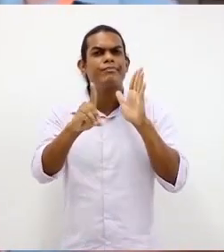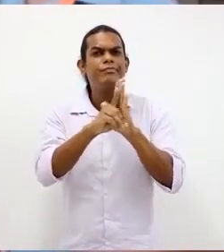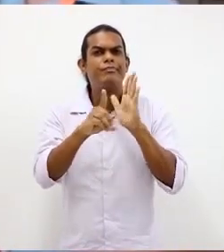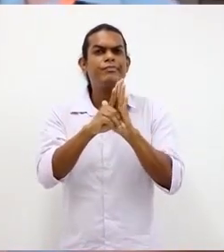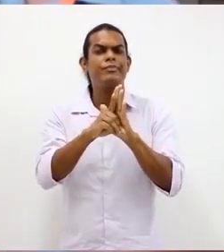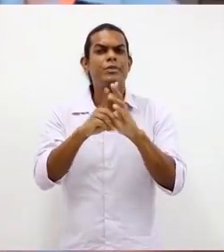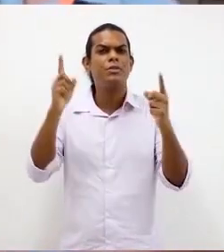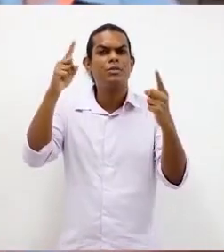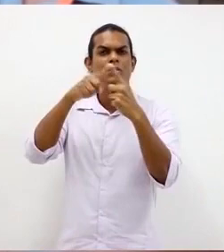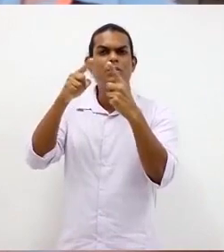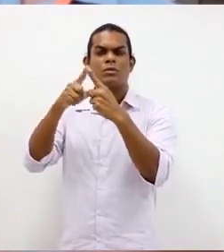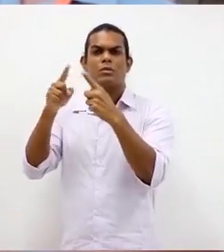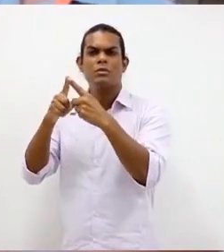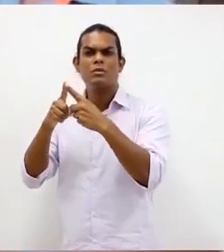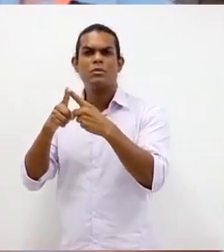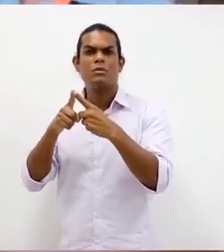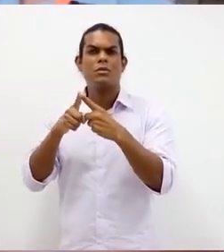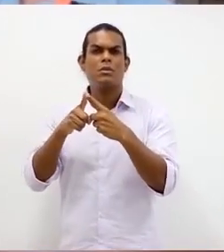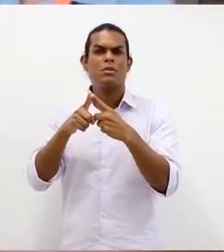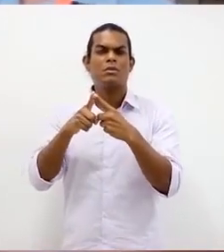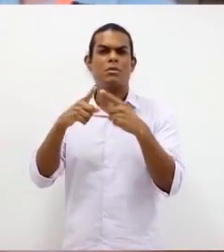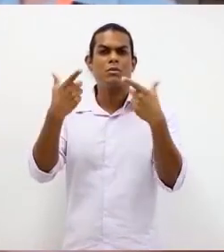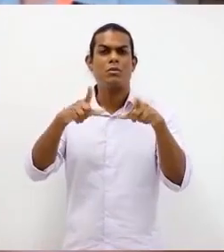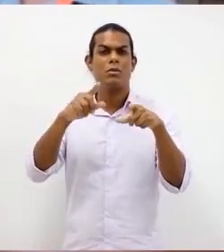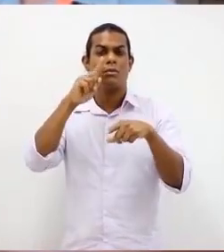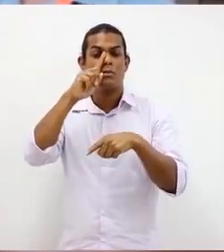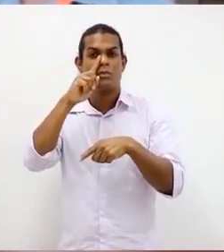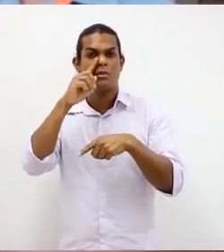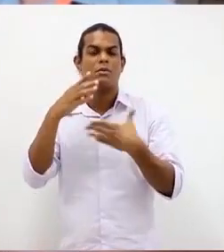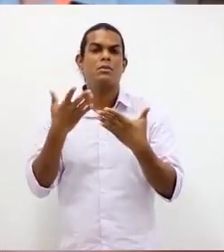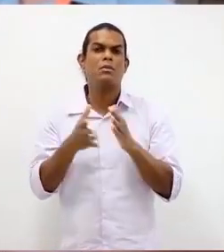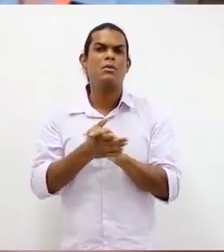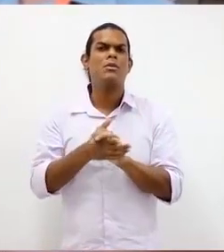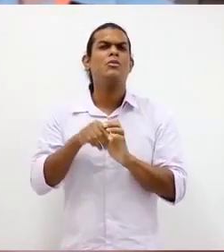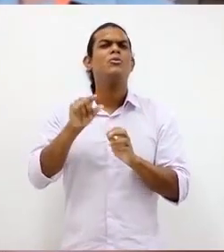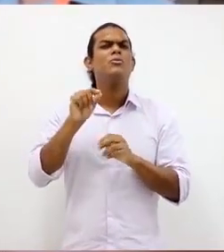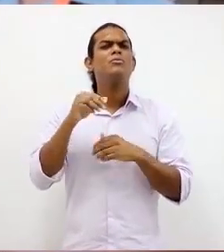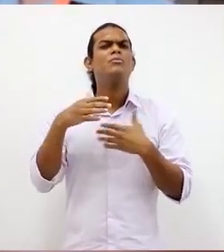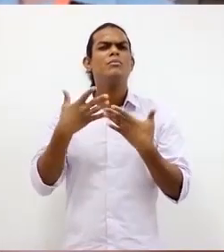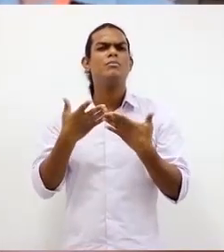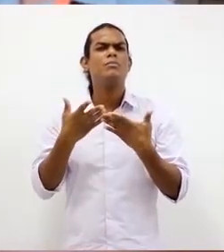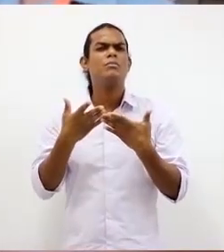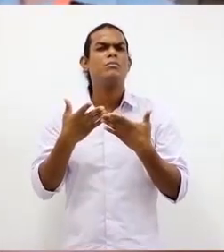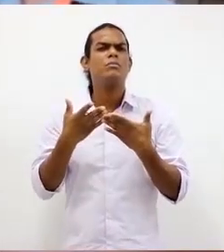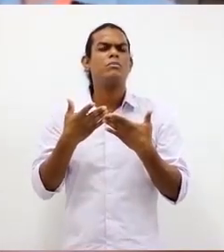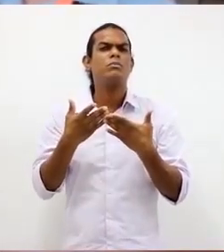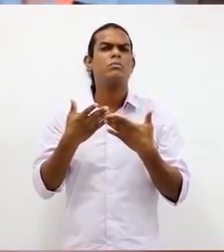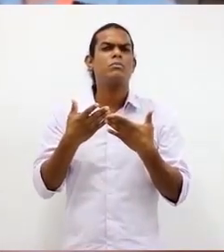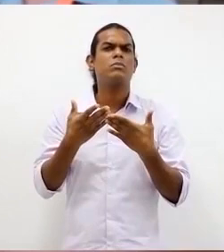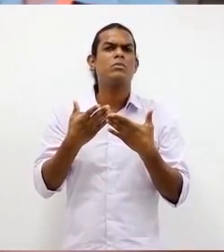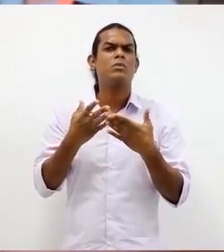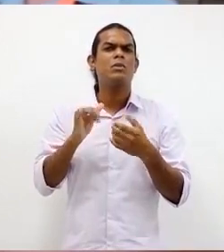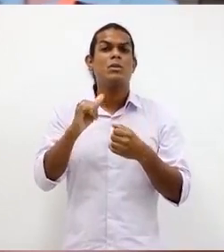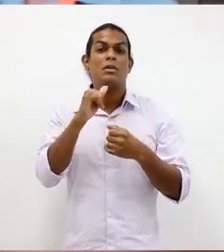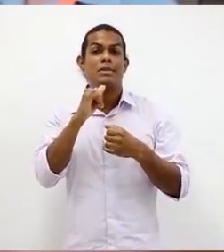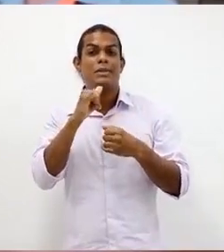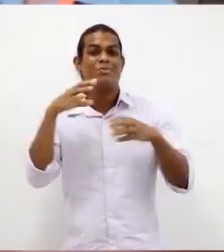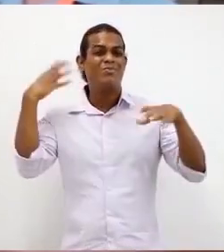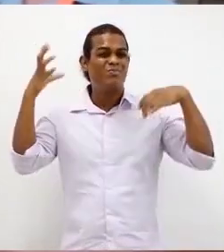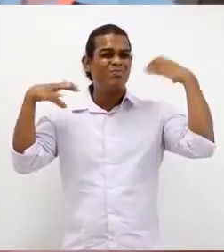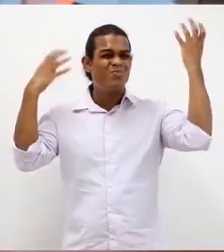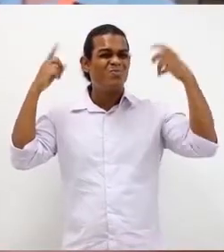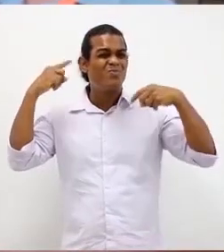condições de insalubridade no ambiente de trabalho. Tá? Que condições de insalubridade são essas? São exatamente as condições de ruído, as